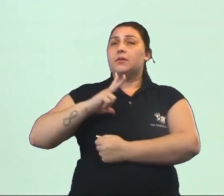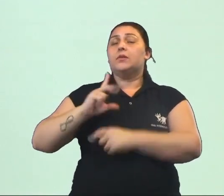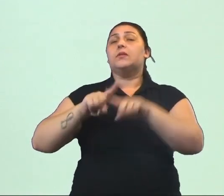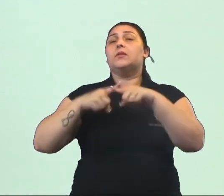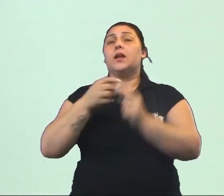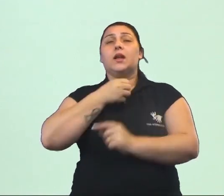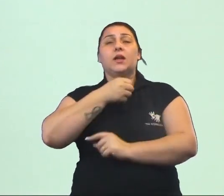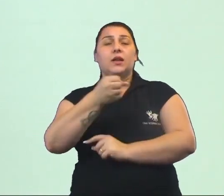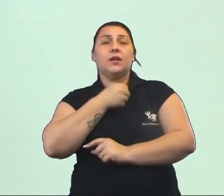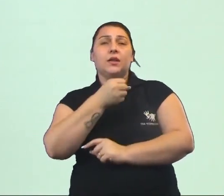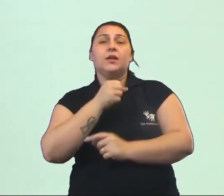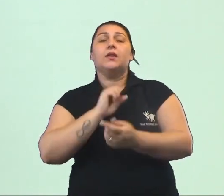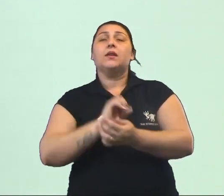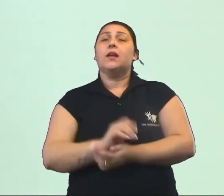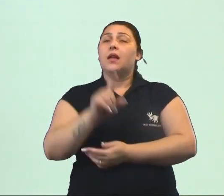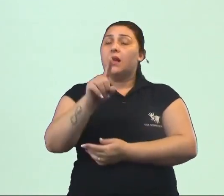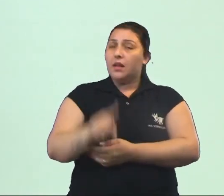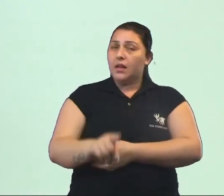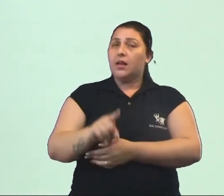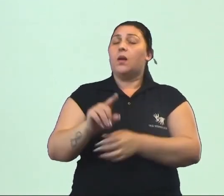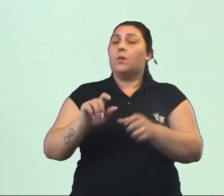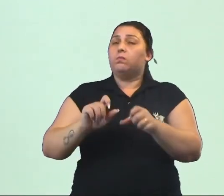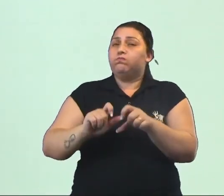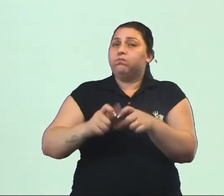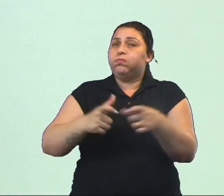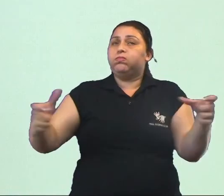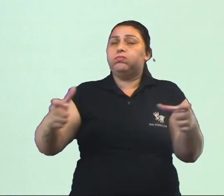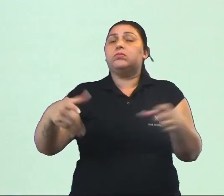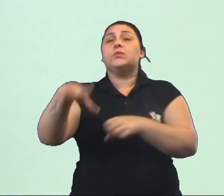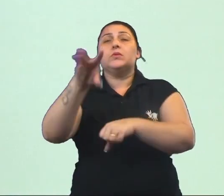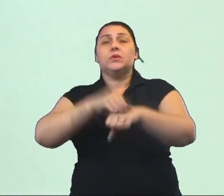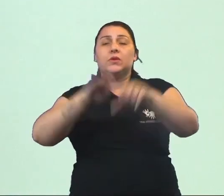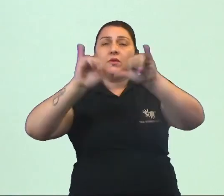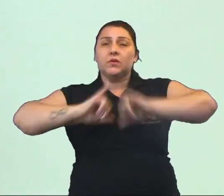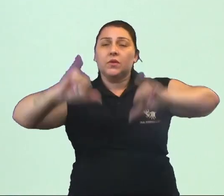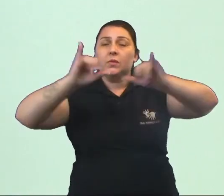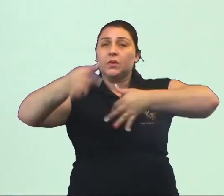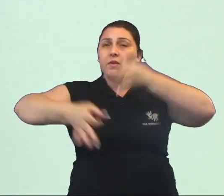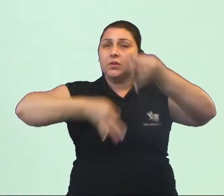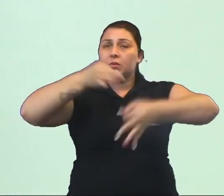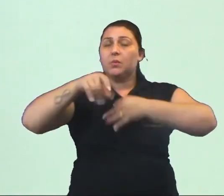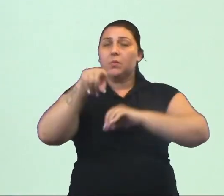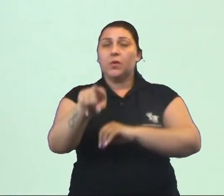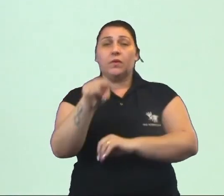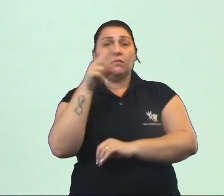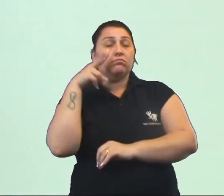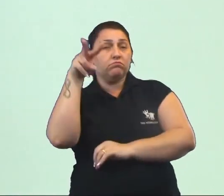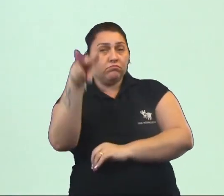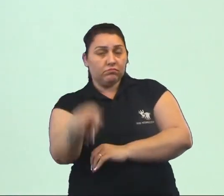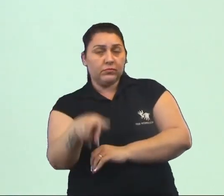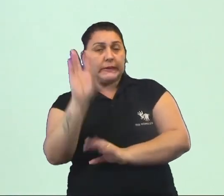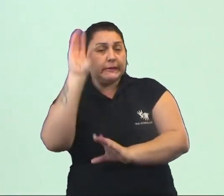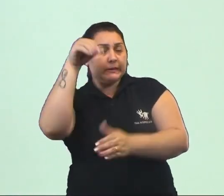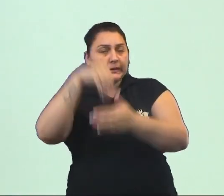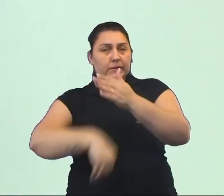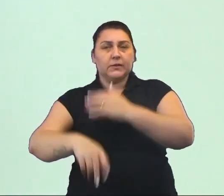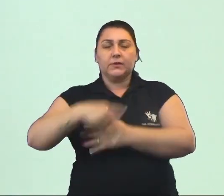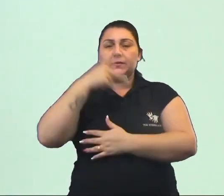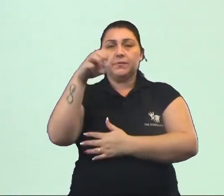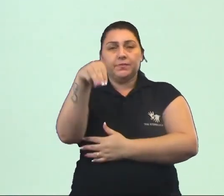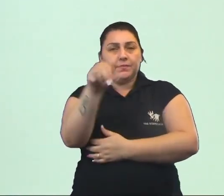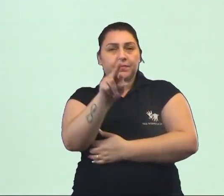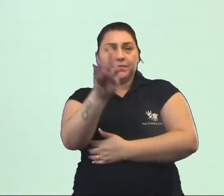Então, a entrevista, ela é uma difusão de conhecimento e formação de opinião, porque você viu dentro da fala